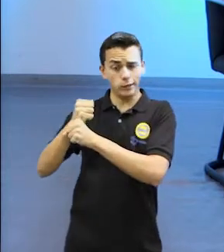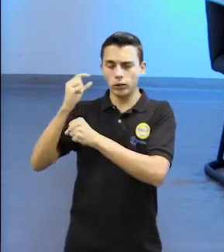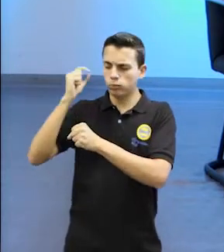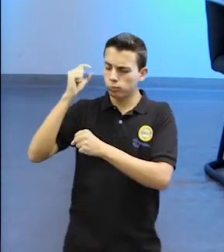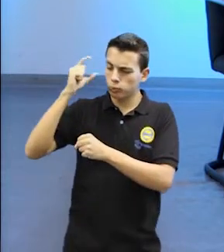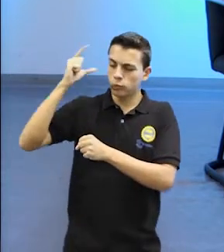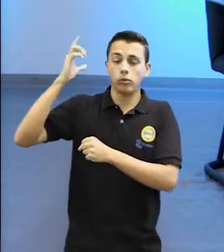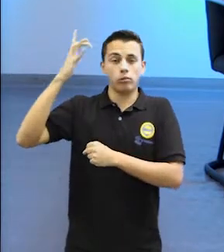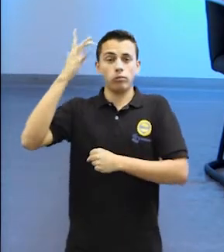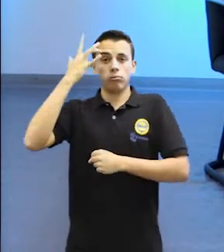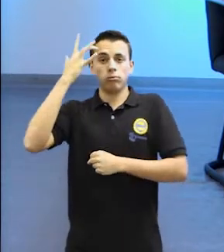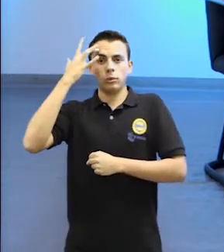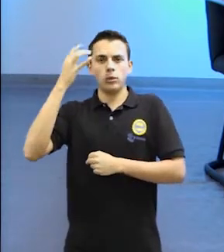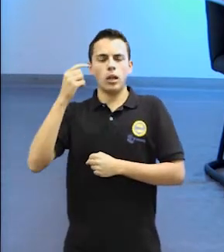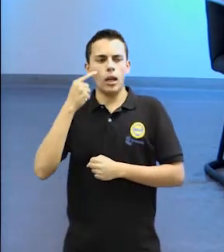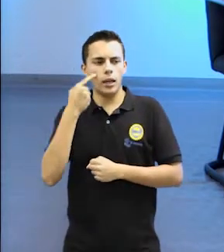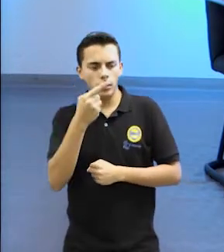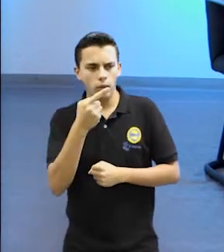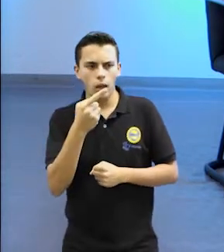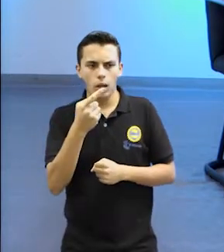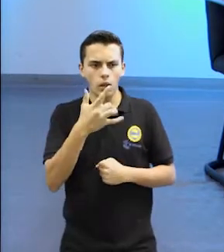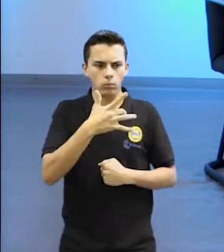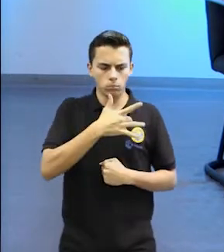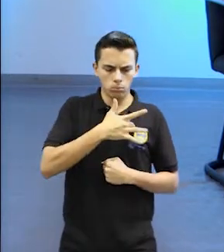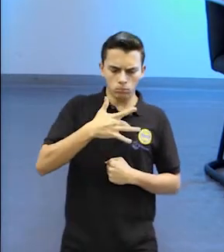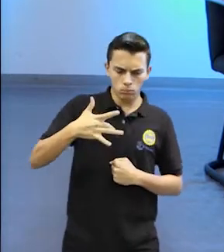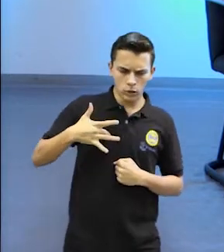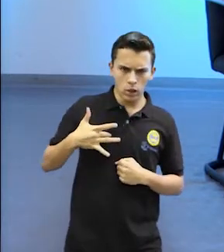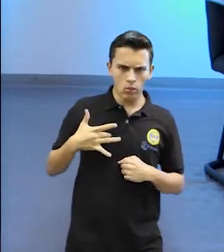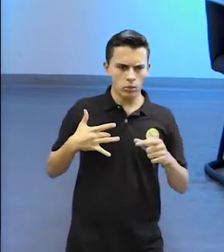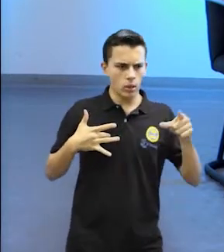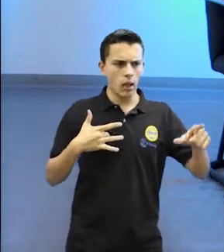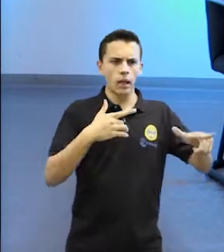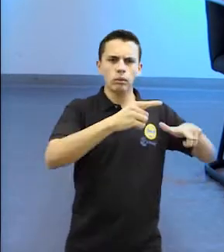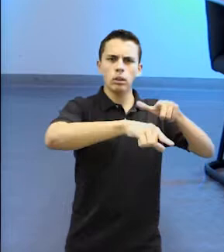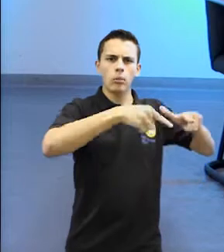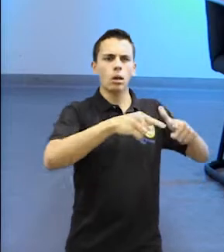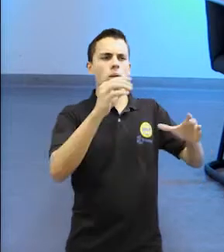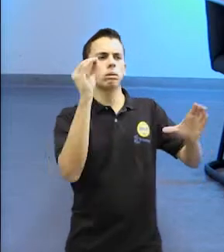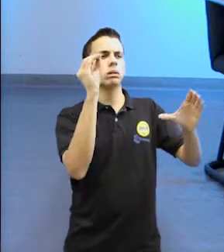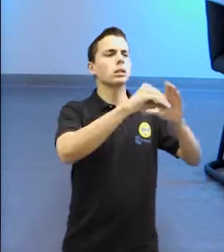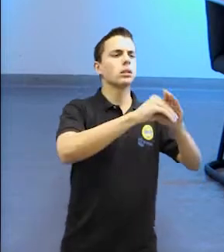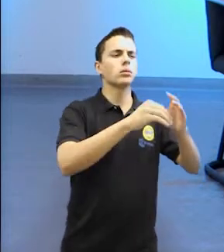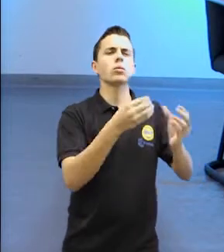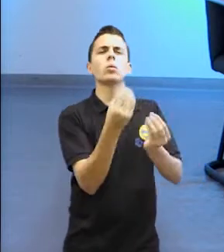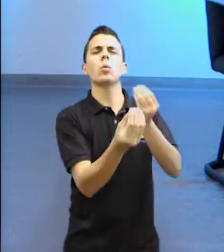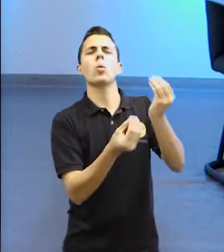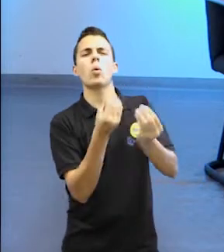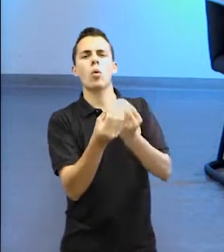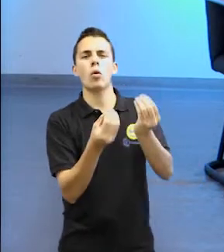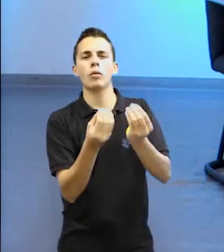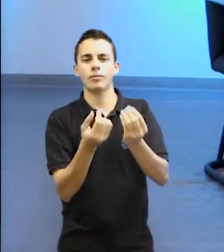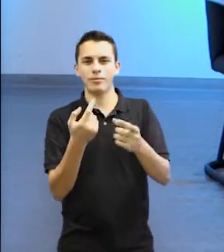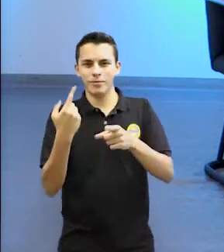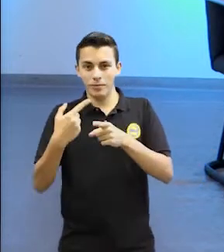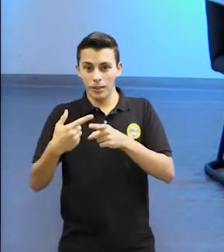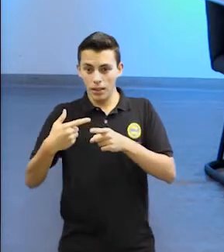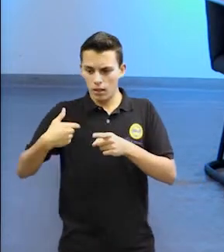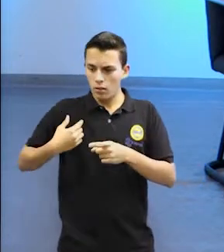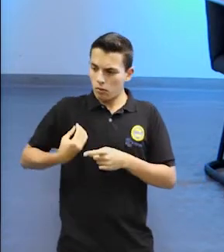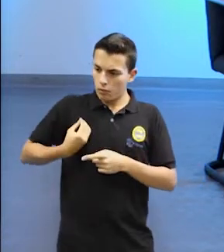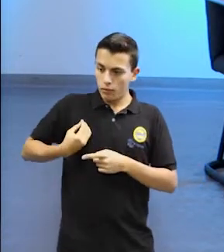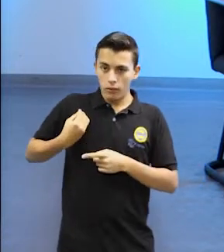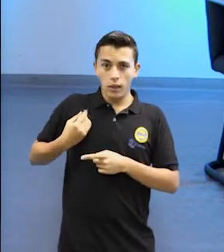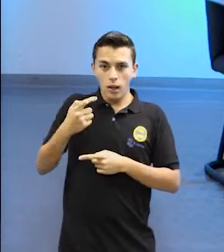comecei a olhar para a questão da saúde no ambiente corporativo. Tá. Né? Porque foi da onde eu fiquei a maior parte da minha